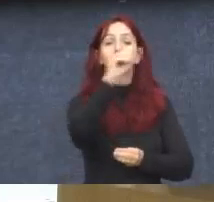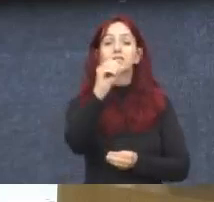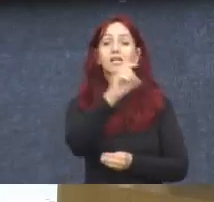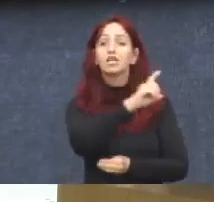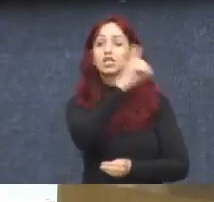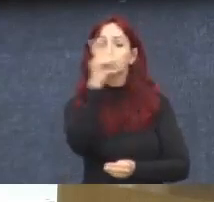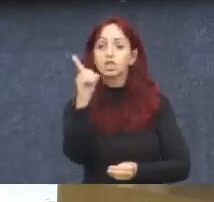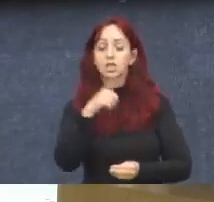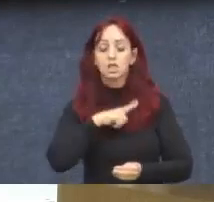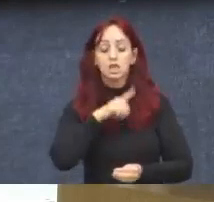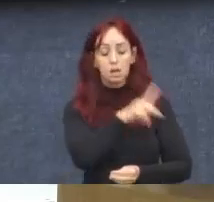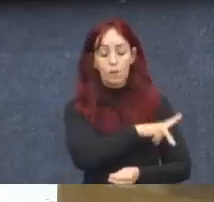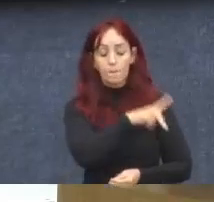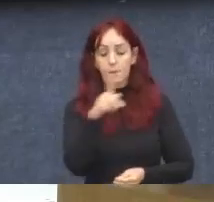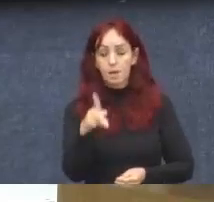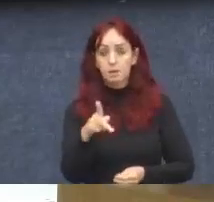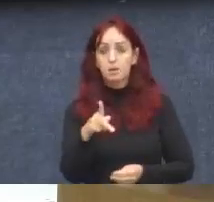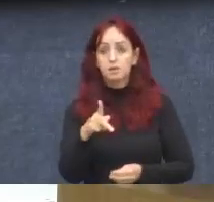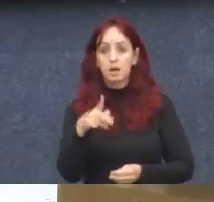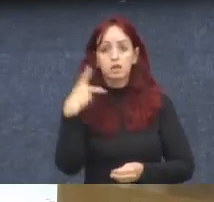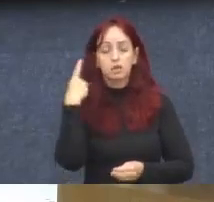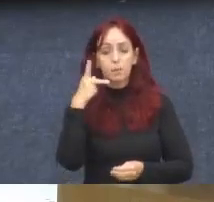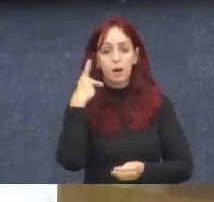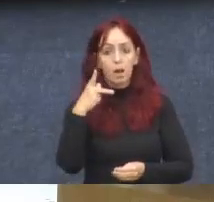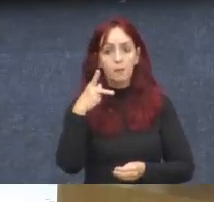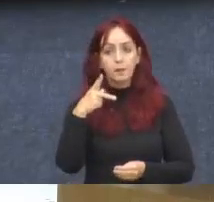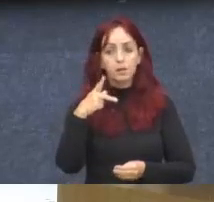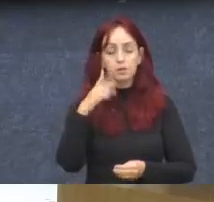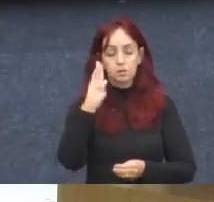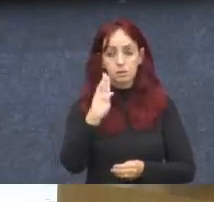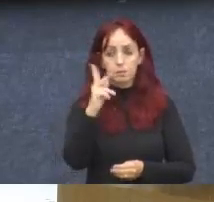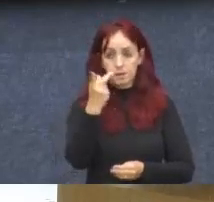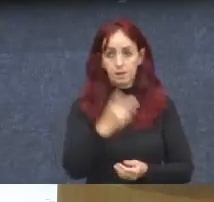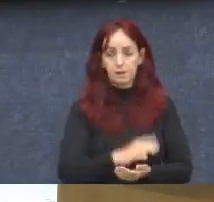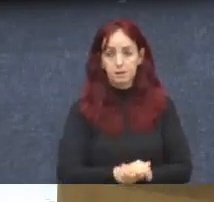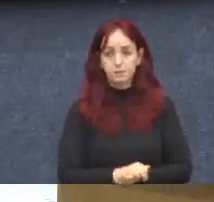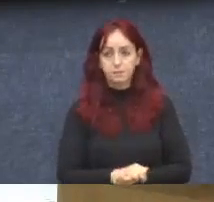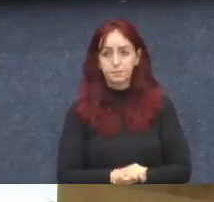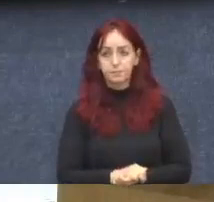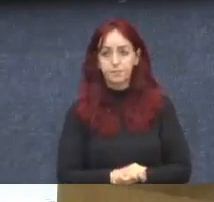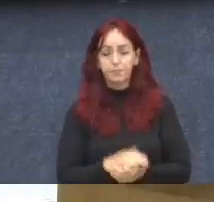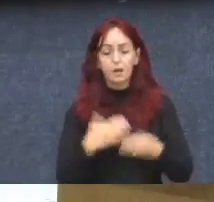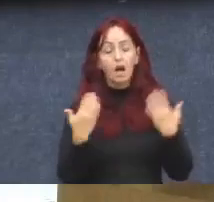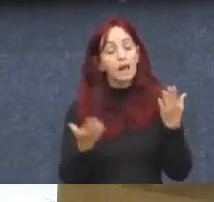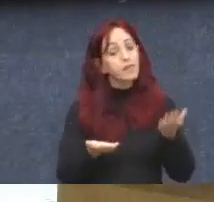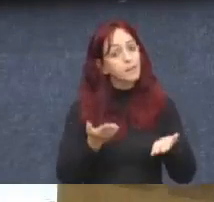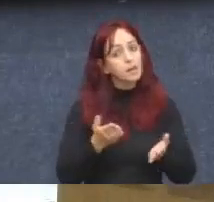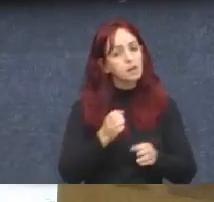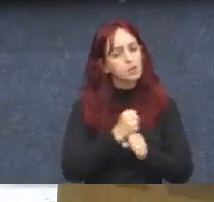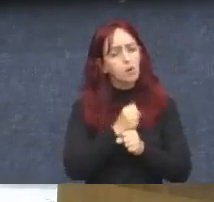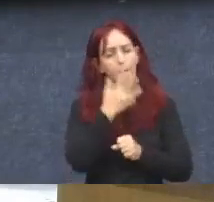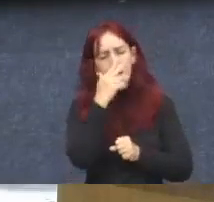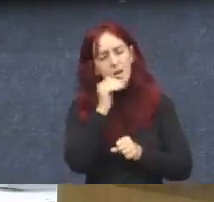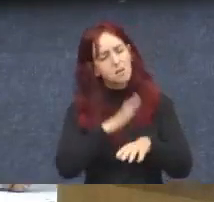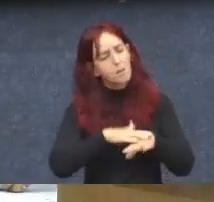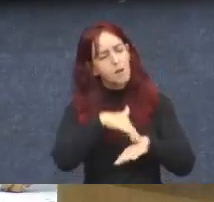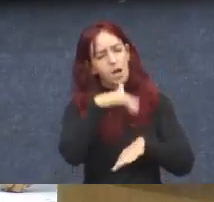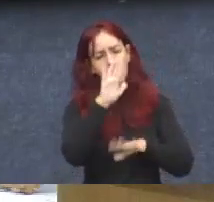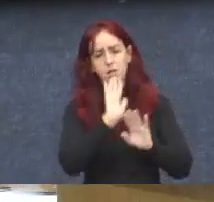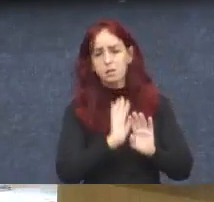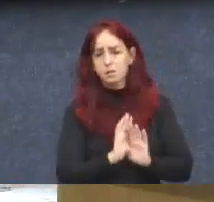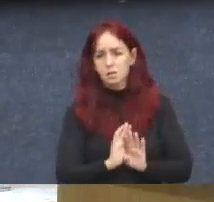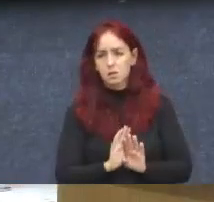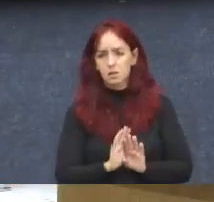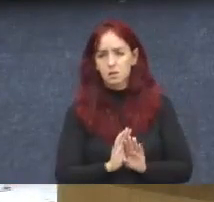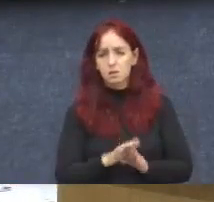tornei-me presidente do Parlamento da Capital Mineira. A depender do ângulo, parece até mais. E não se deve